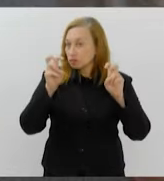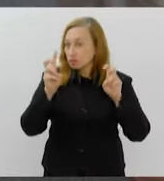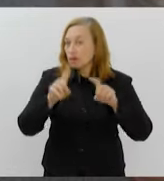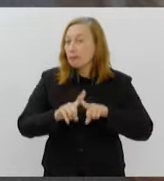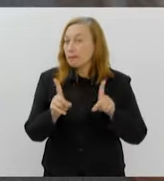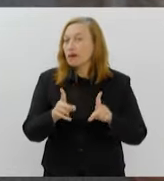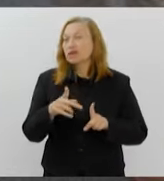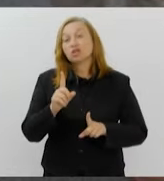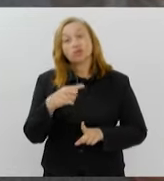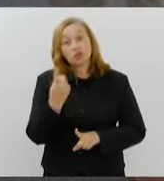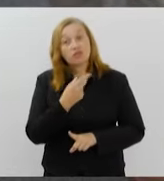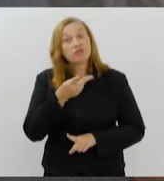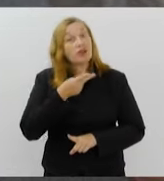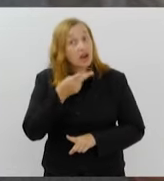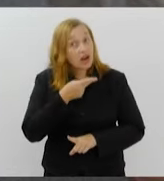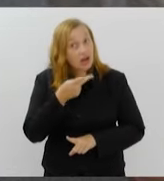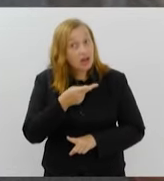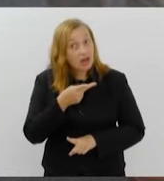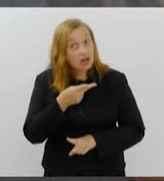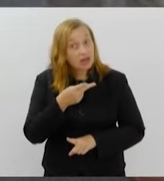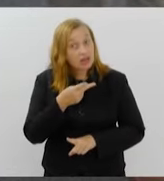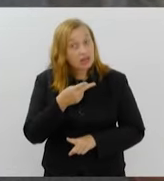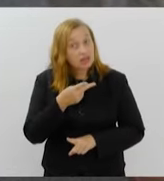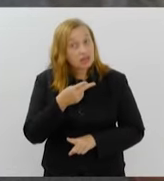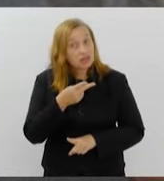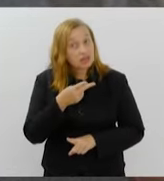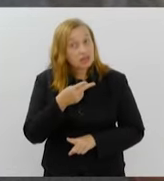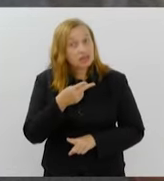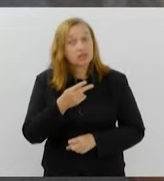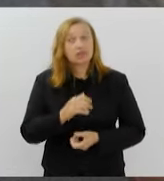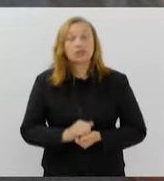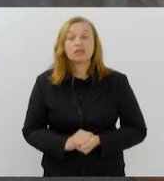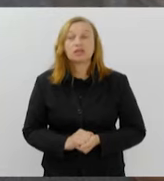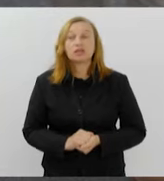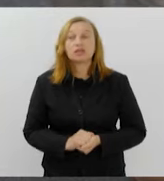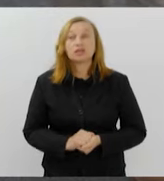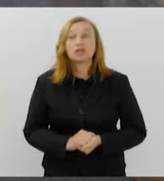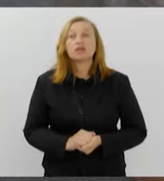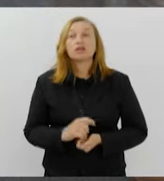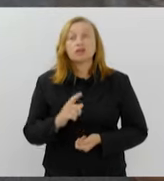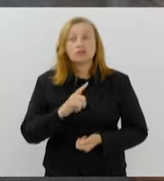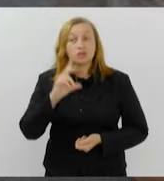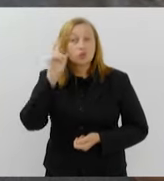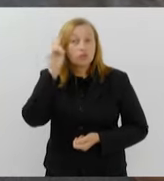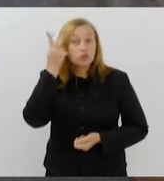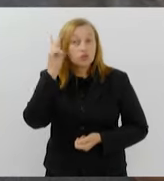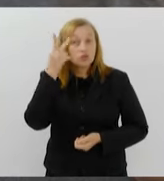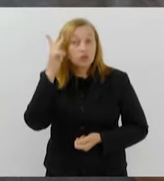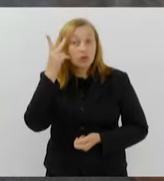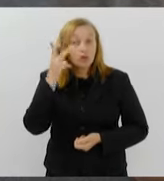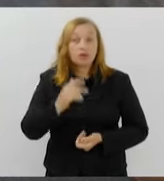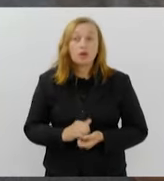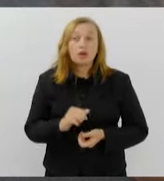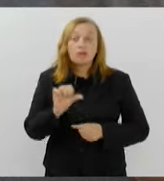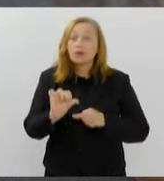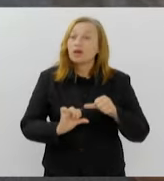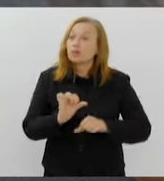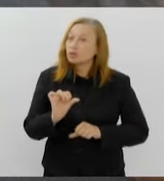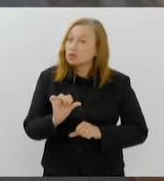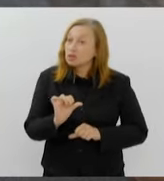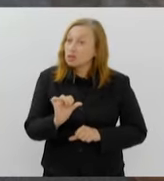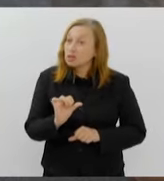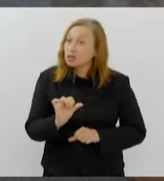dizíamos e colocávamos que abria um precedente um precedente histórico para mudanças